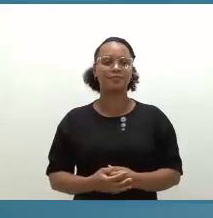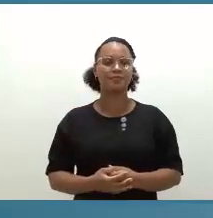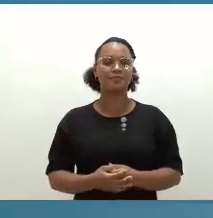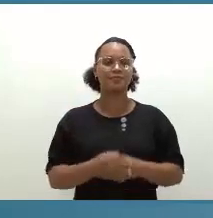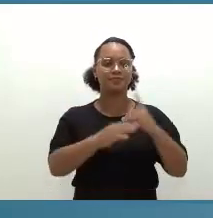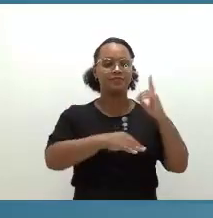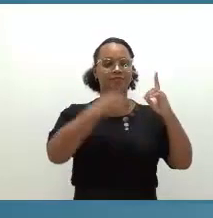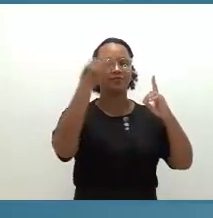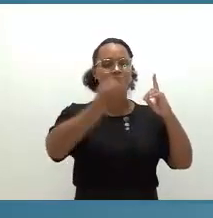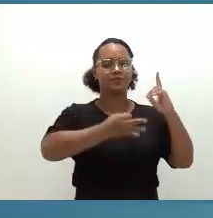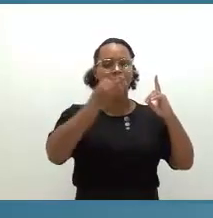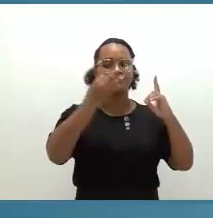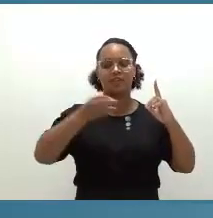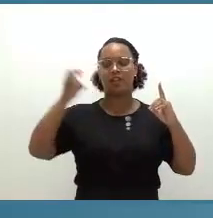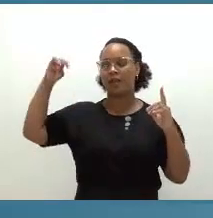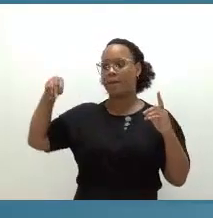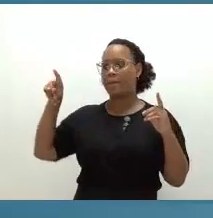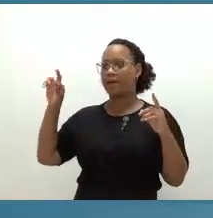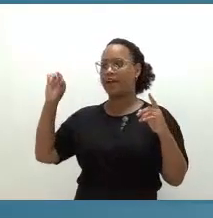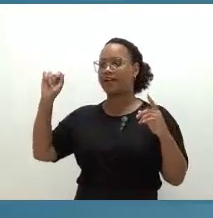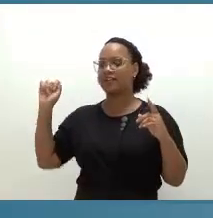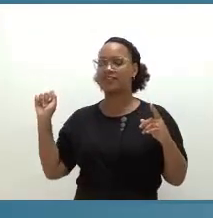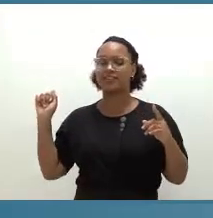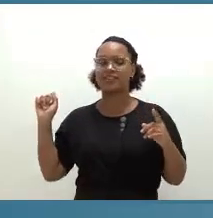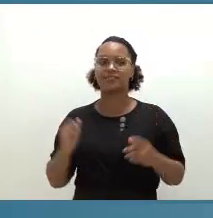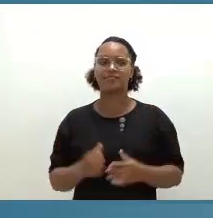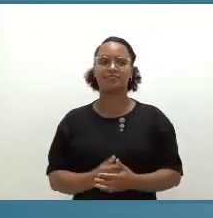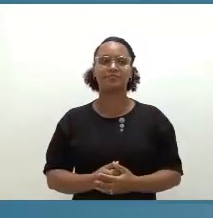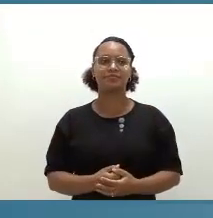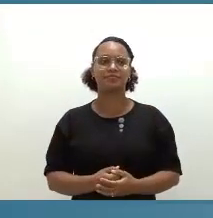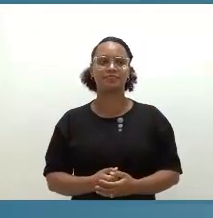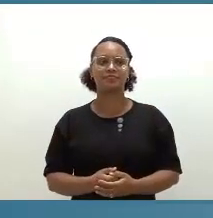Nossa. Desembargadora Maria do Céu.